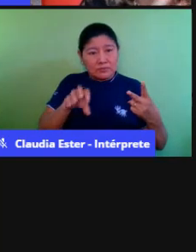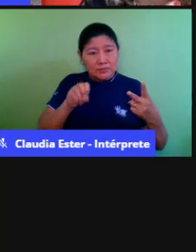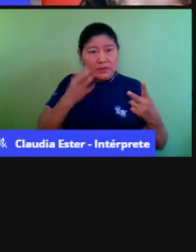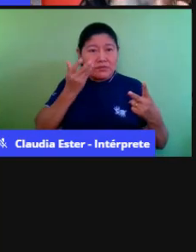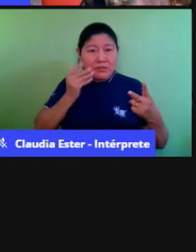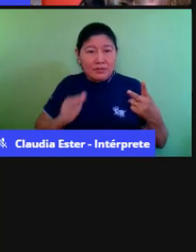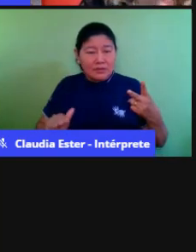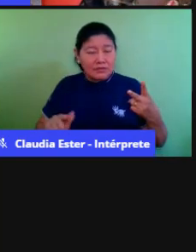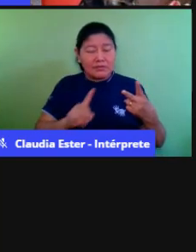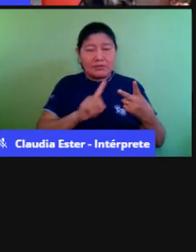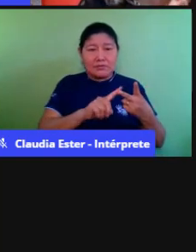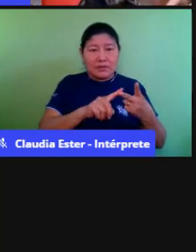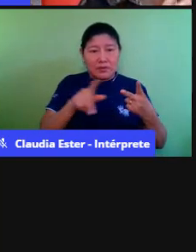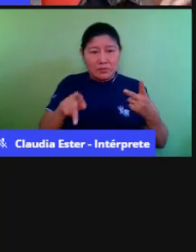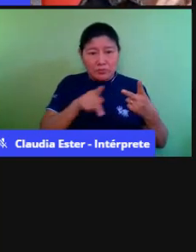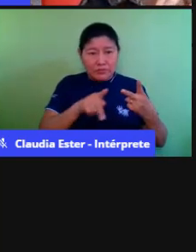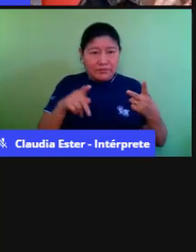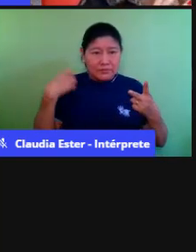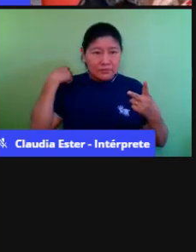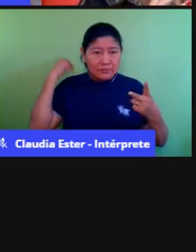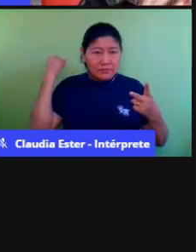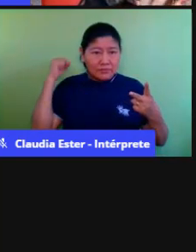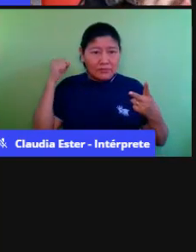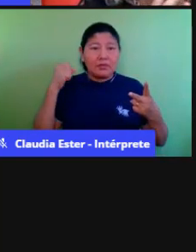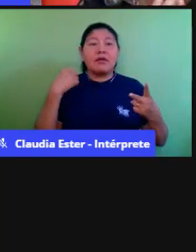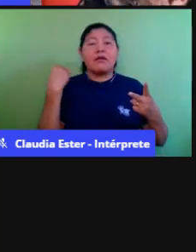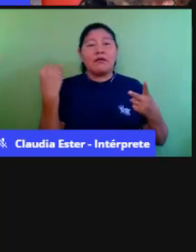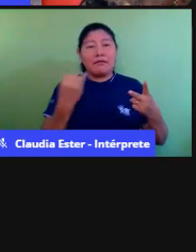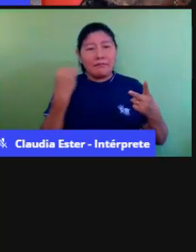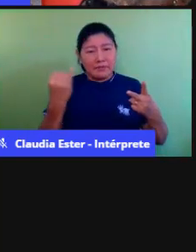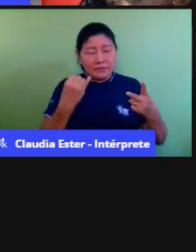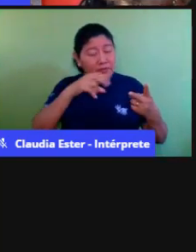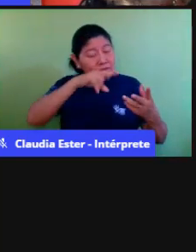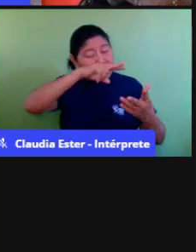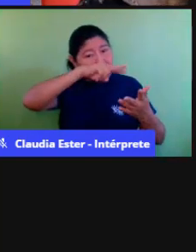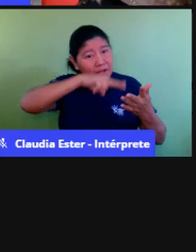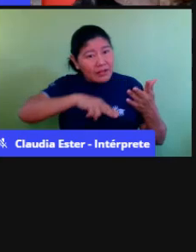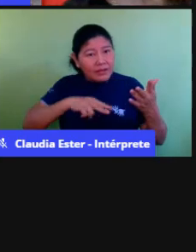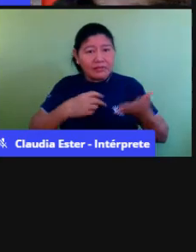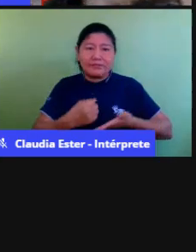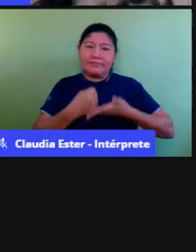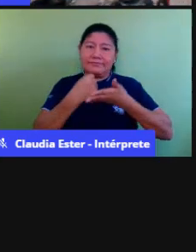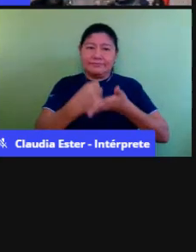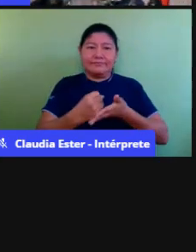esse documento, esse artigo dela, vai enriquecer melhor as aulas de vocês. Pode passar.